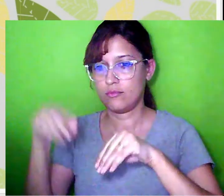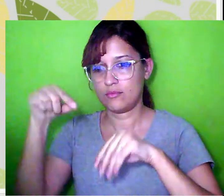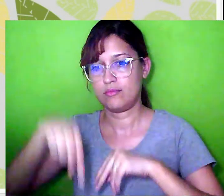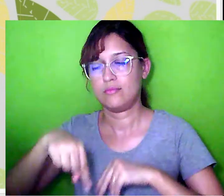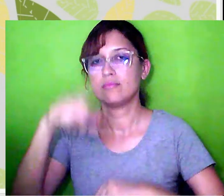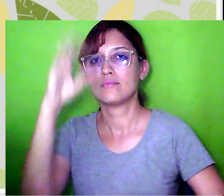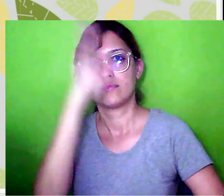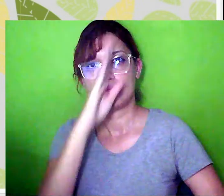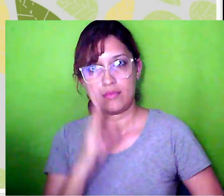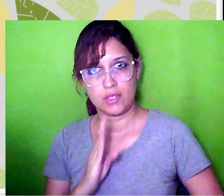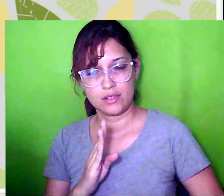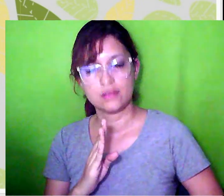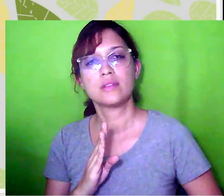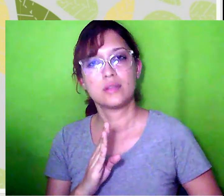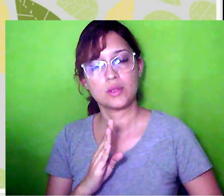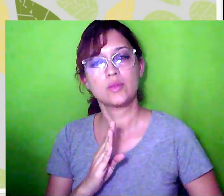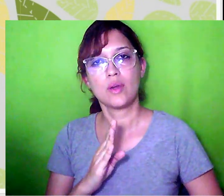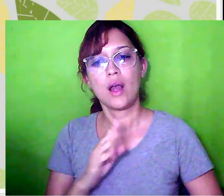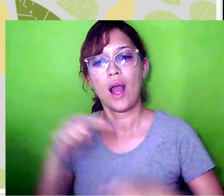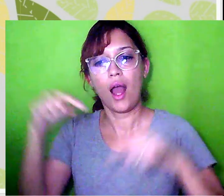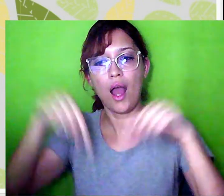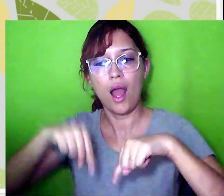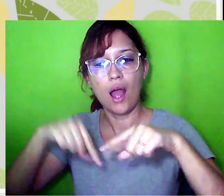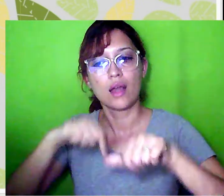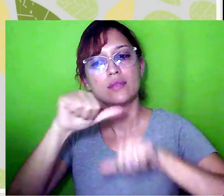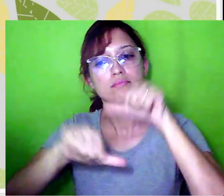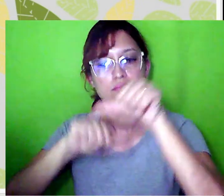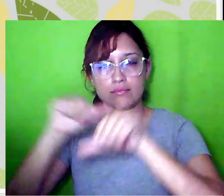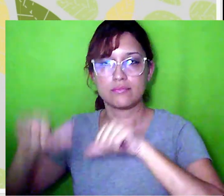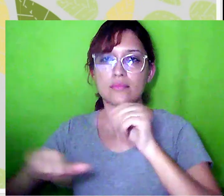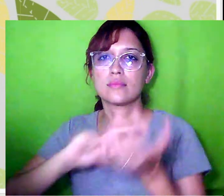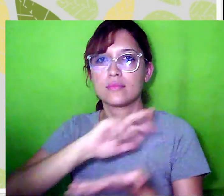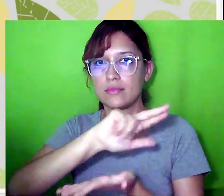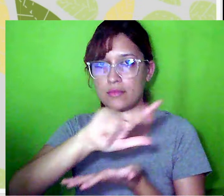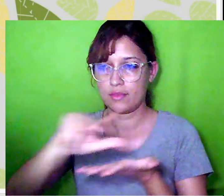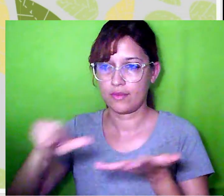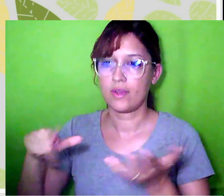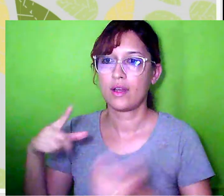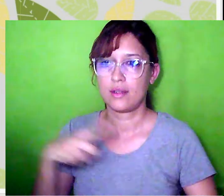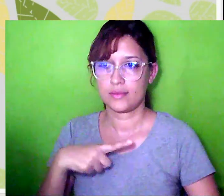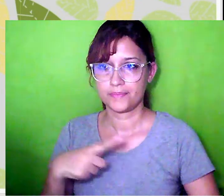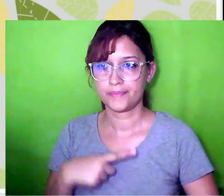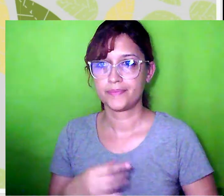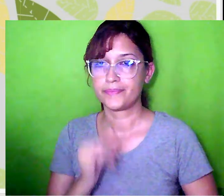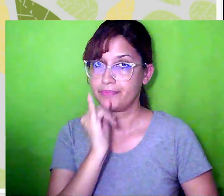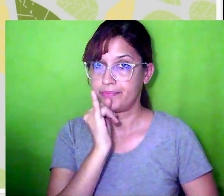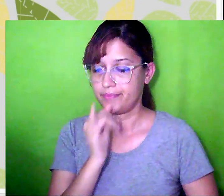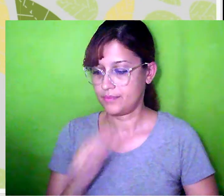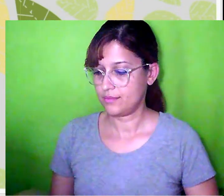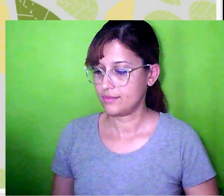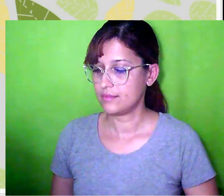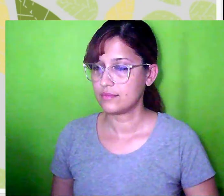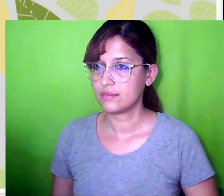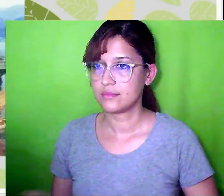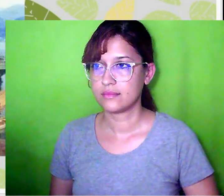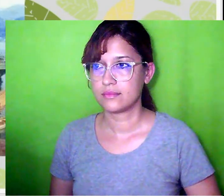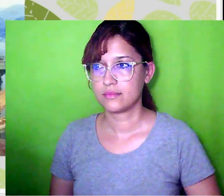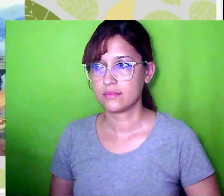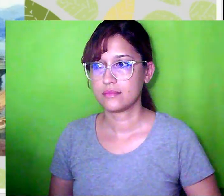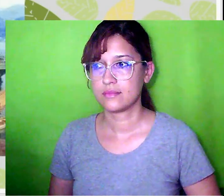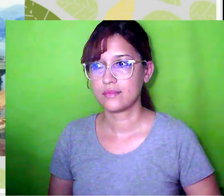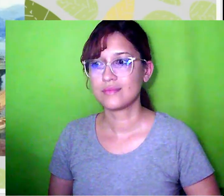Então, a família real portuguesa se mudou e teve várias mudanças aqui.